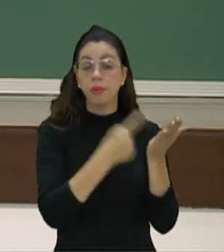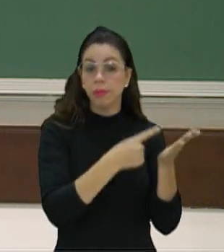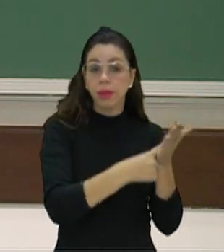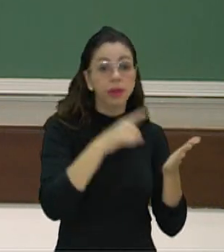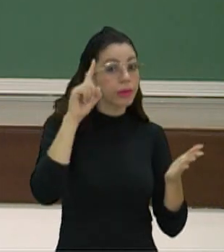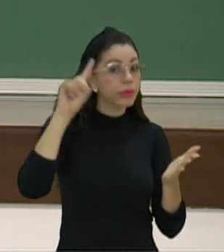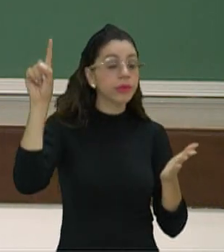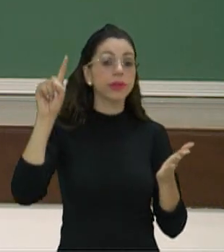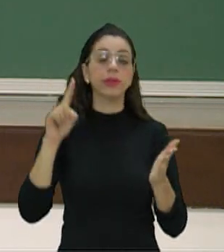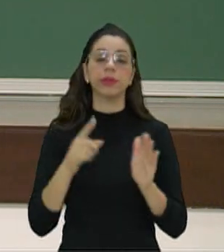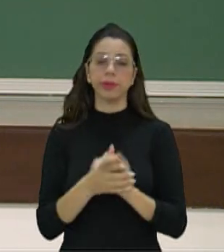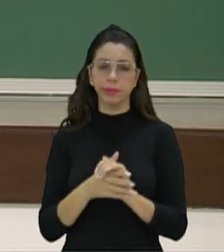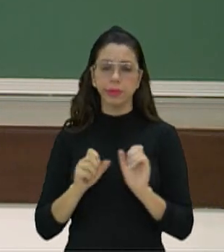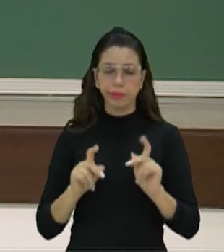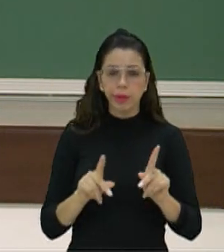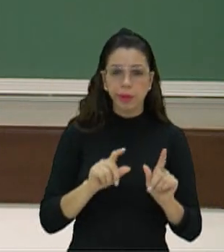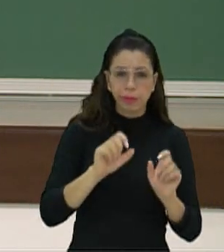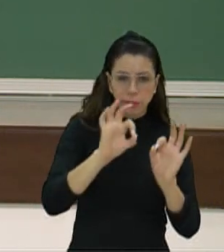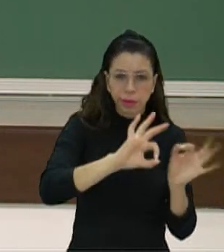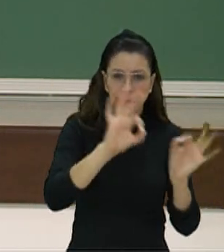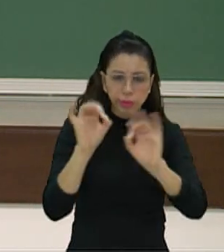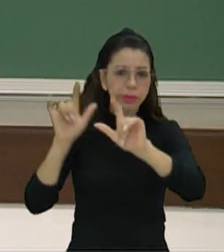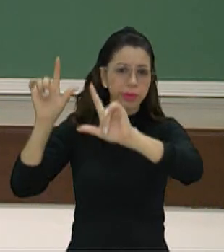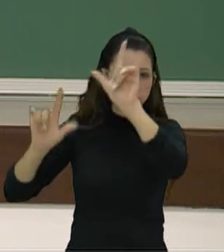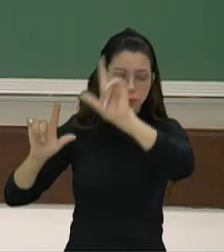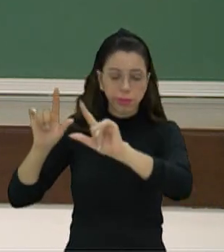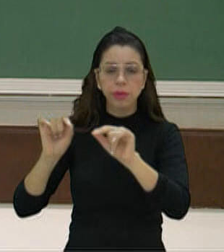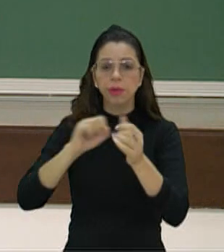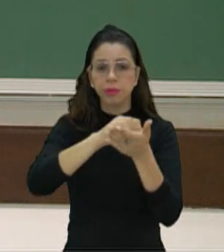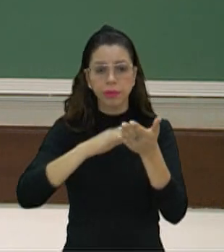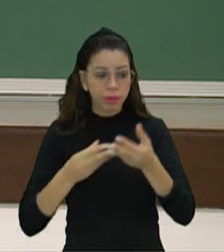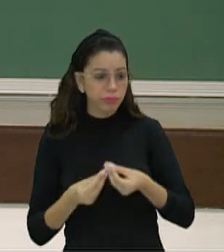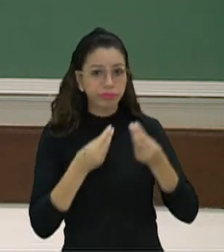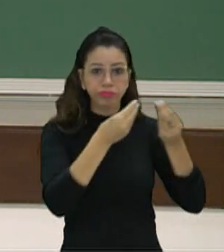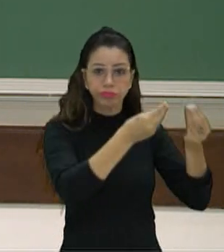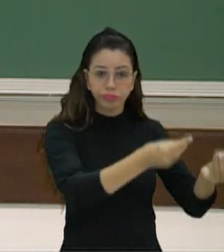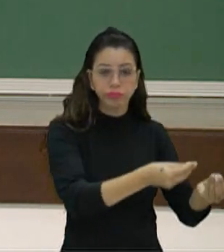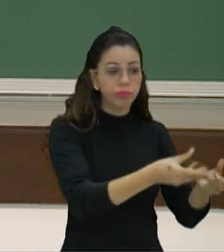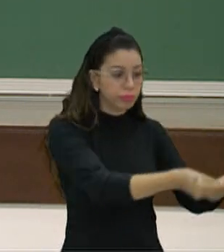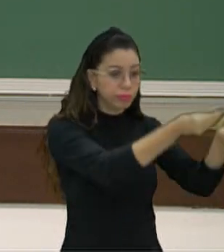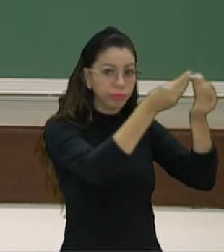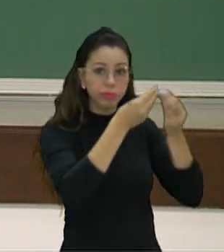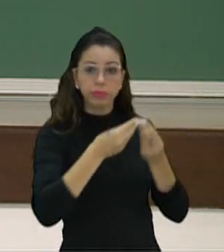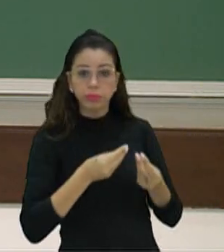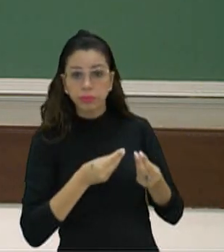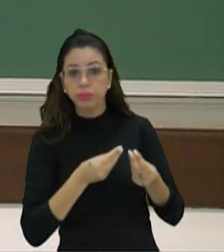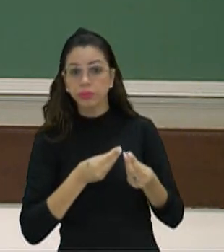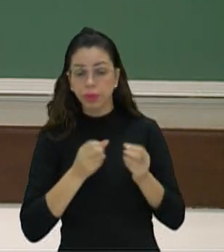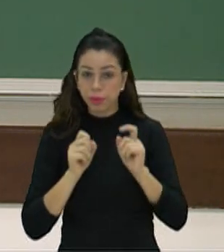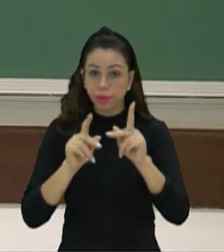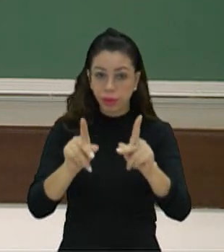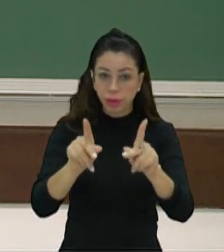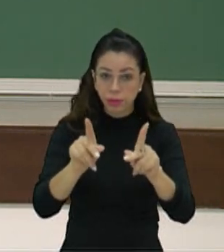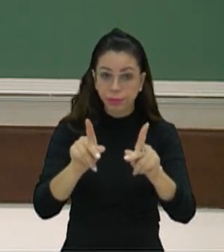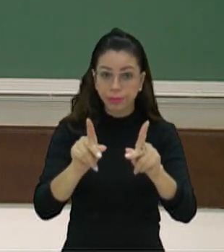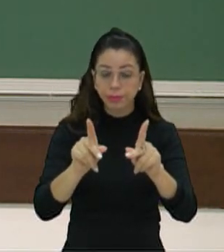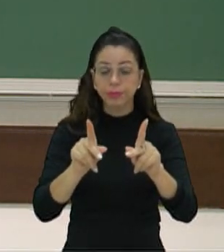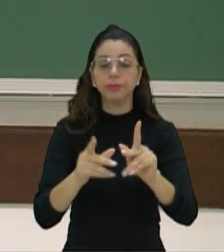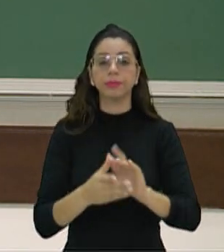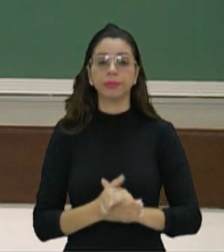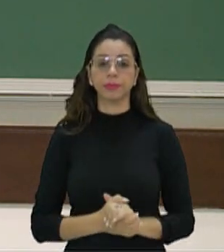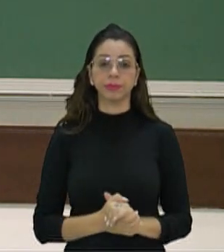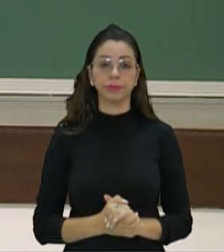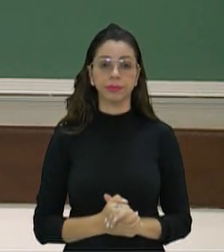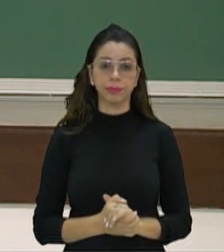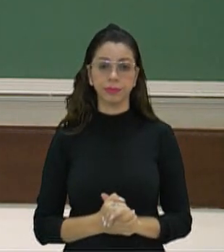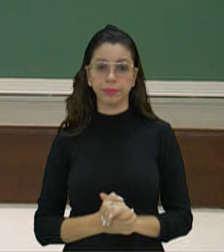lá num horário tranquilo, sem aglomeração, entregar o teu material, pegar o que precisa ser pego, beleza? Então entre em contato com a sua